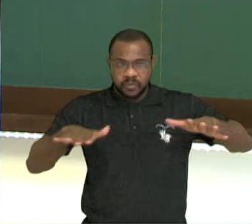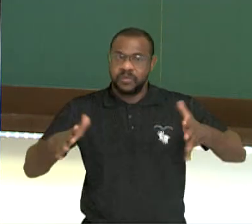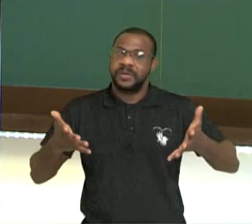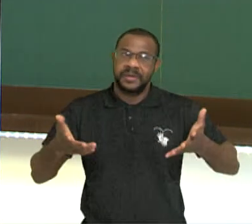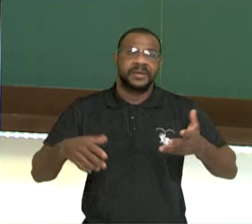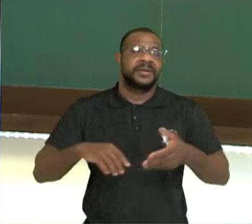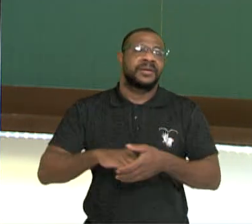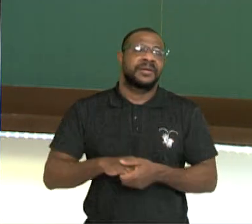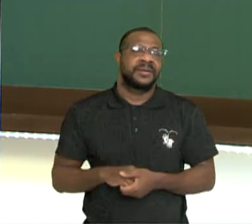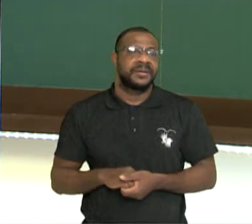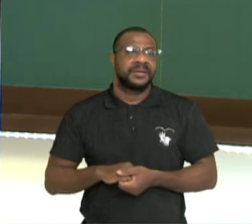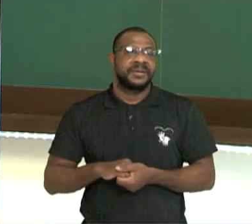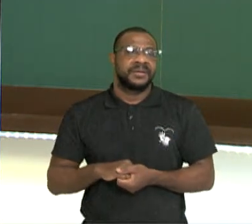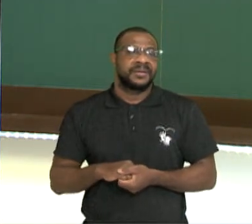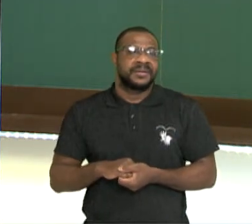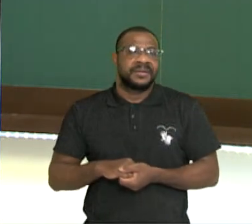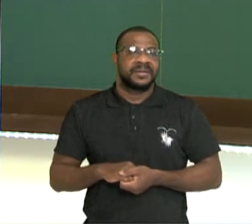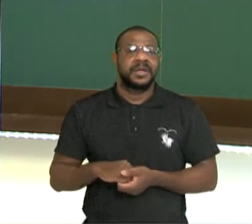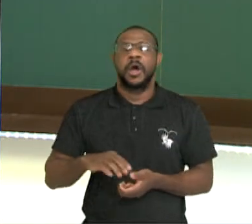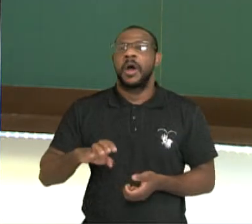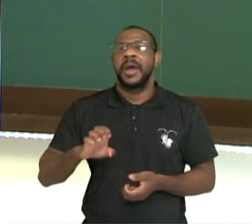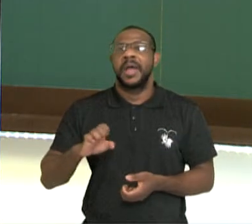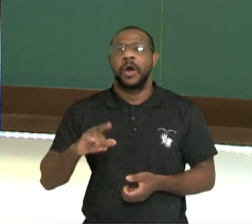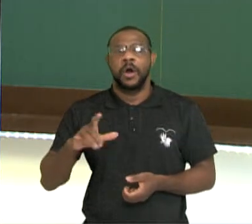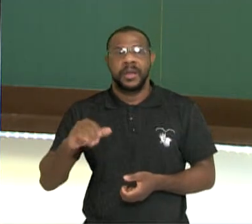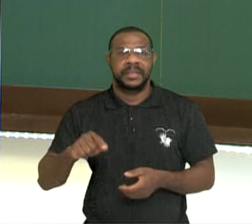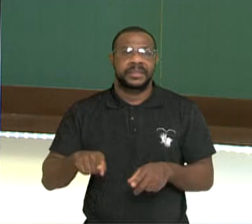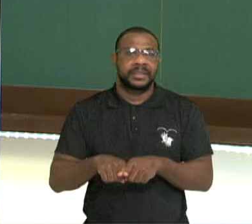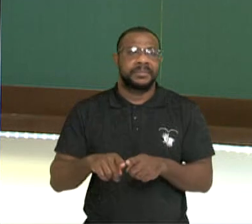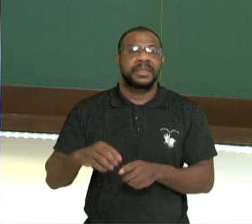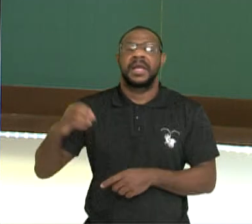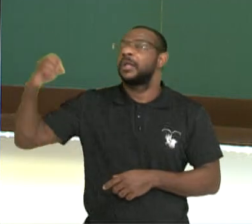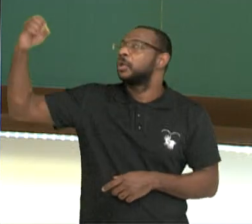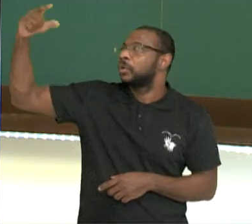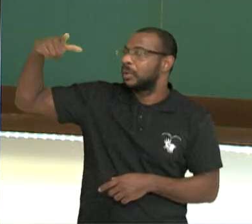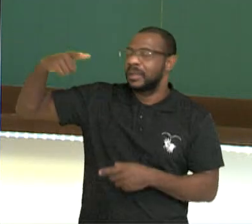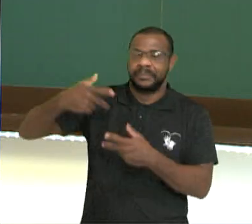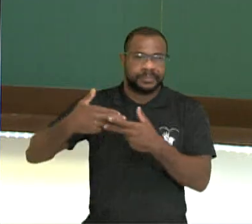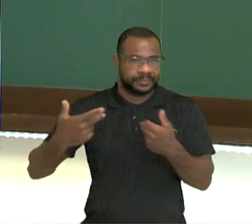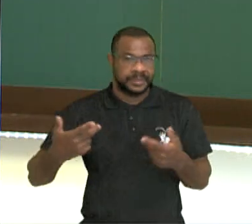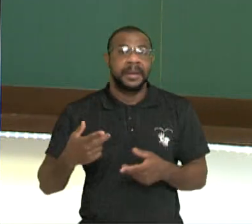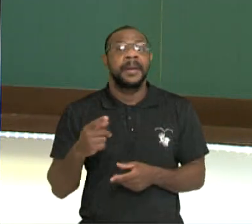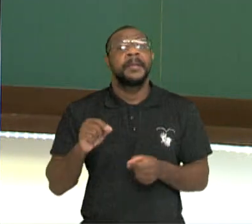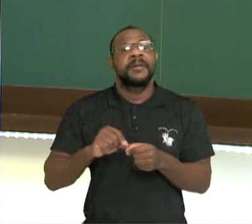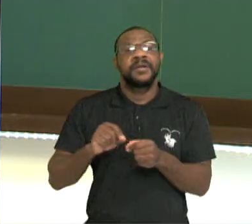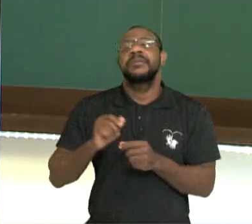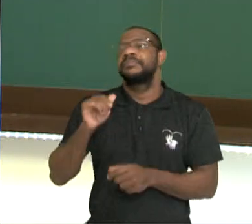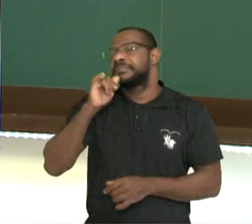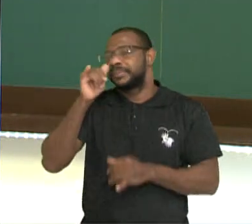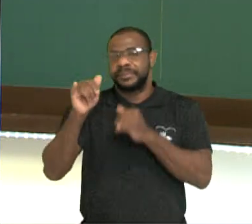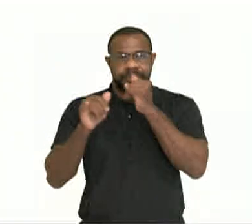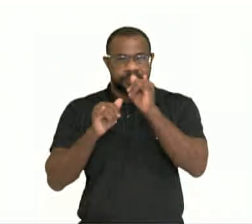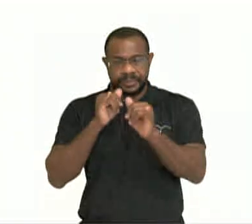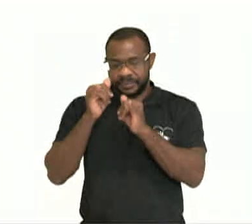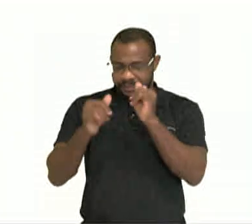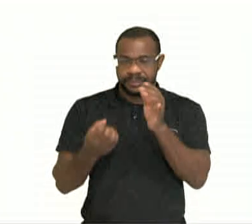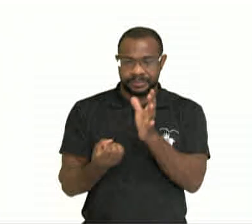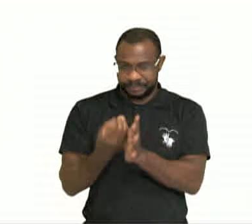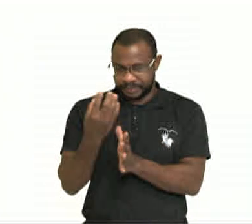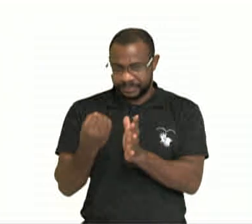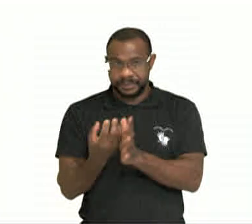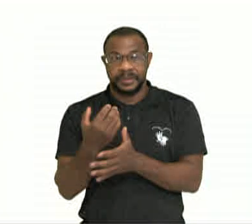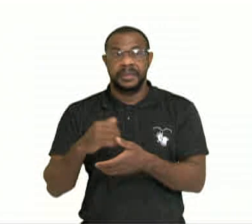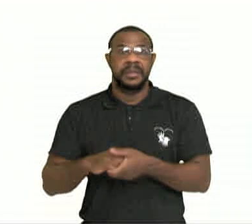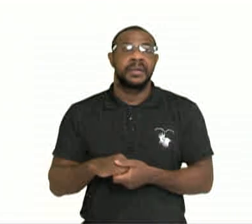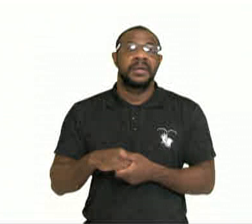energia, eólica, que utiliza o vento, e a solar, que utiliza a radiação solar para a produção de eletricidade. E